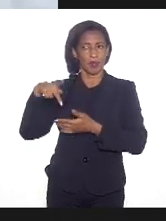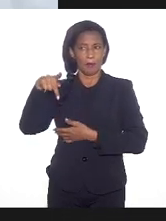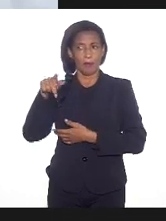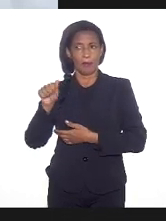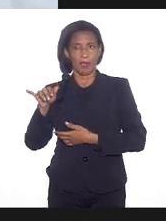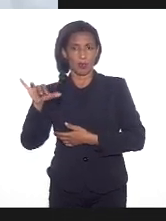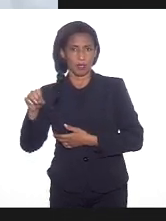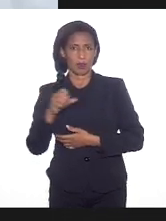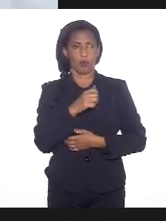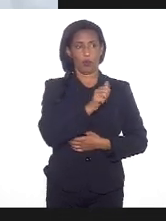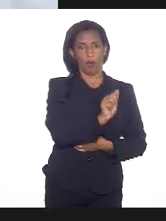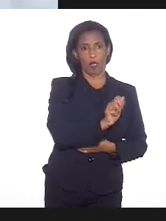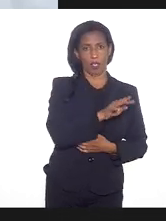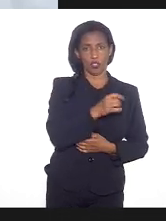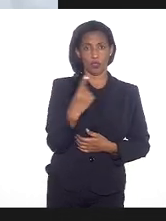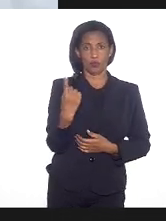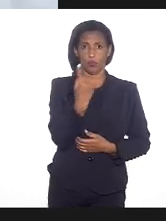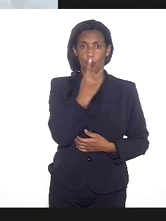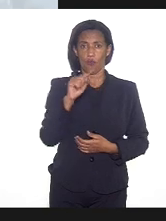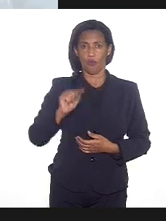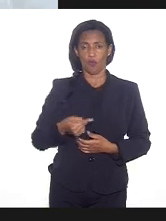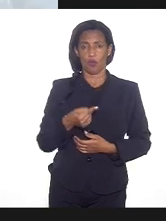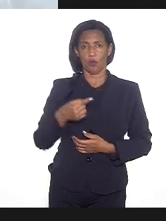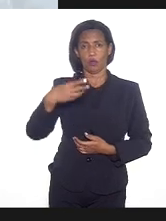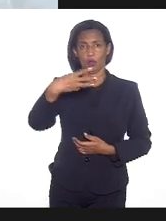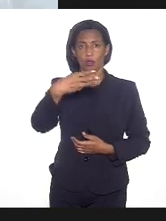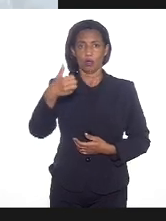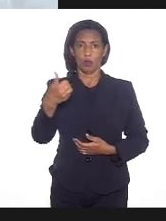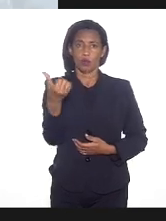e o ativo era de